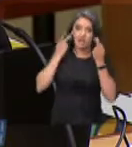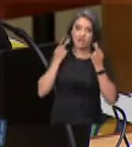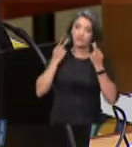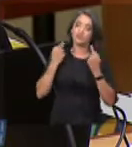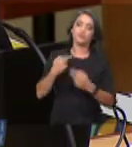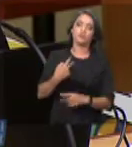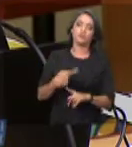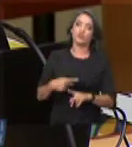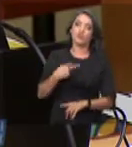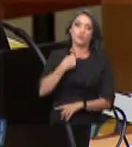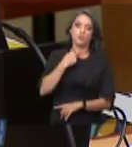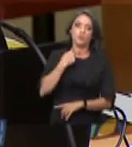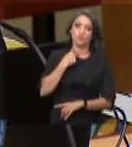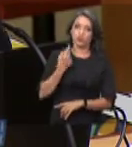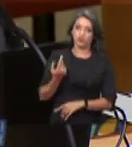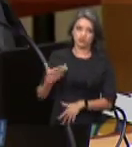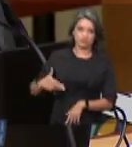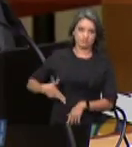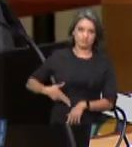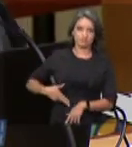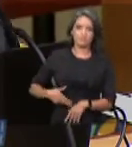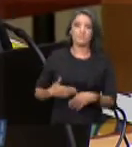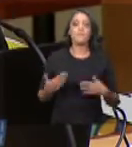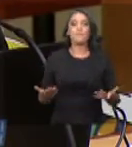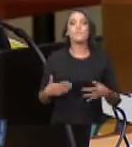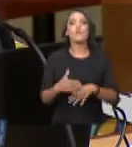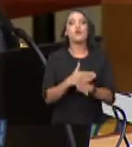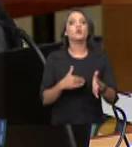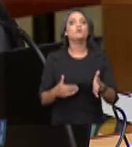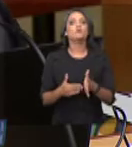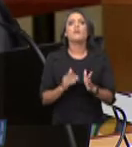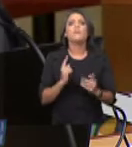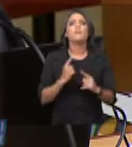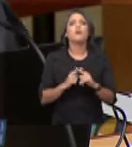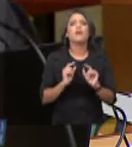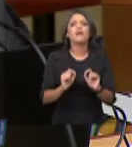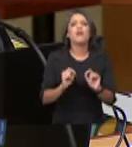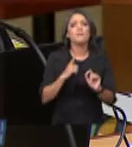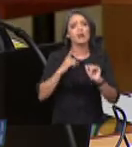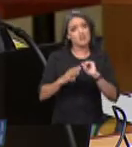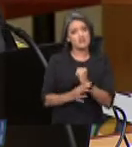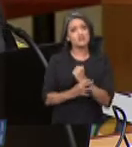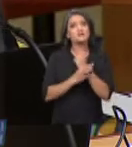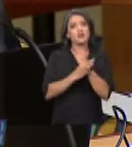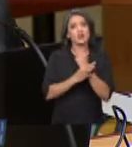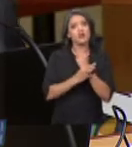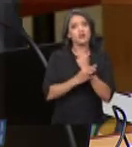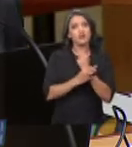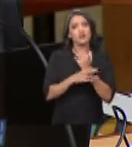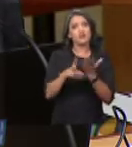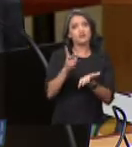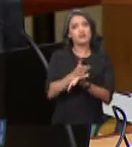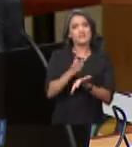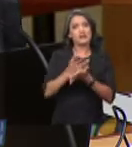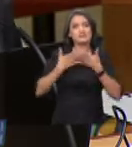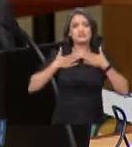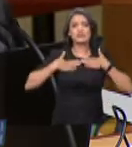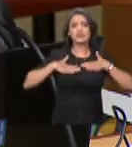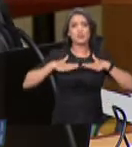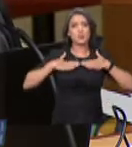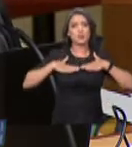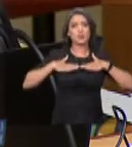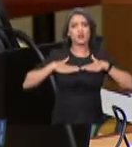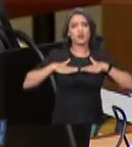é além do crime eleitoral tudo isso para garantir total segurança total tranquilidade